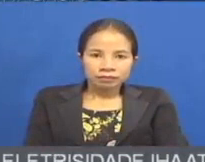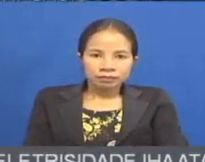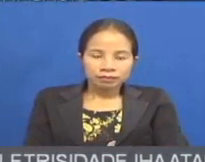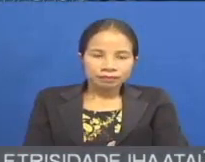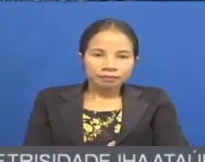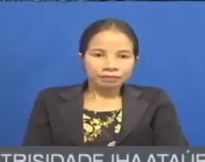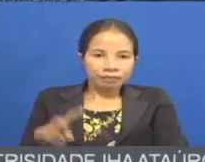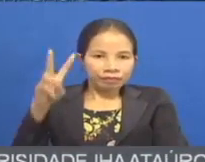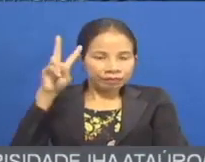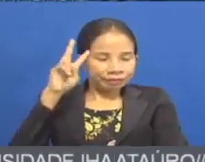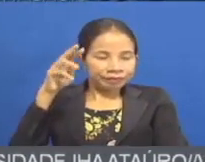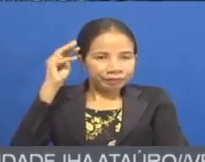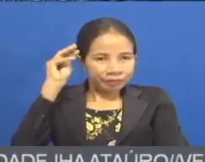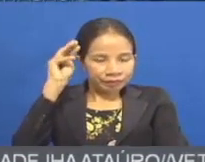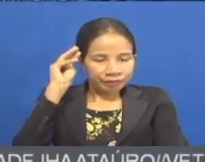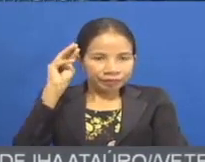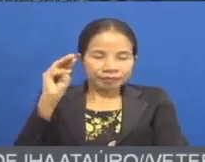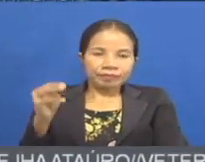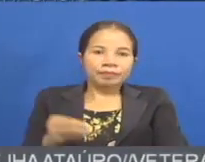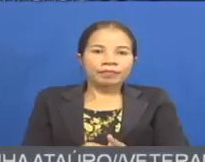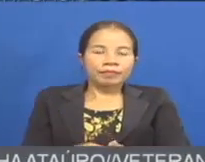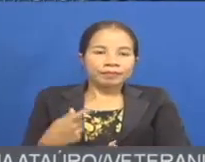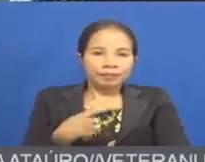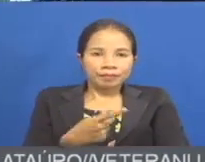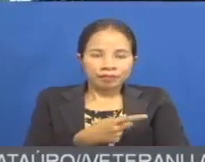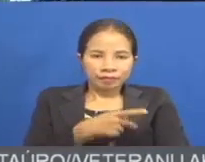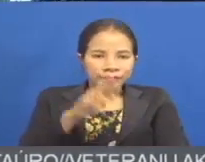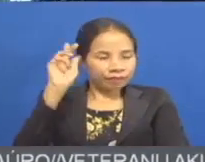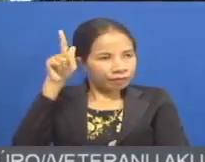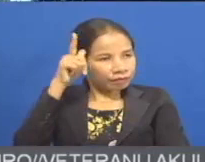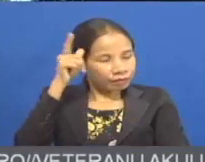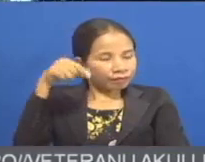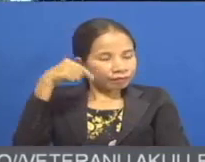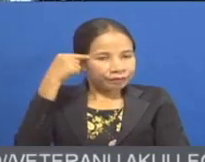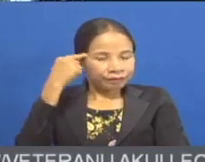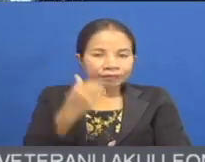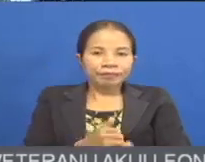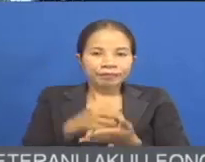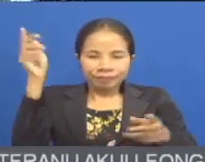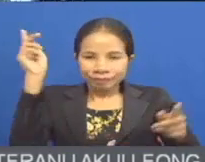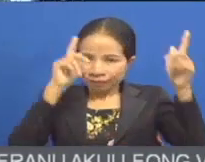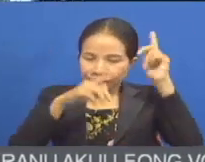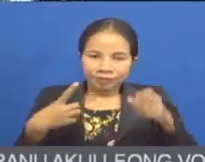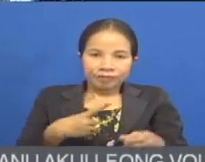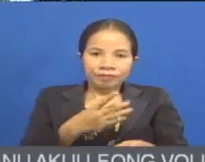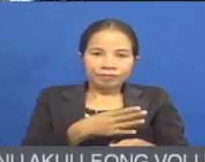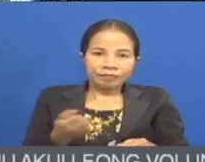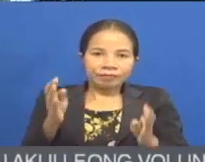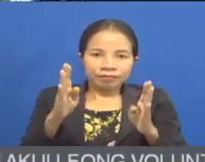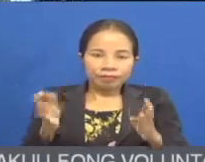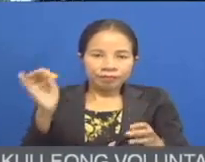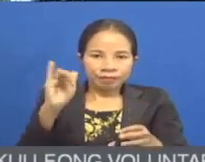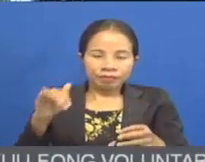Vice-ministro Assunto Parlamentar Adérito Ugura Costa, atual política governo, onde responde para a preocupação do deputado siraniano durante a